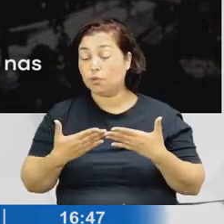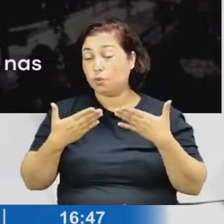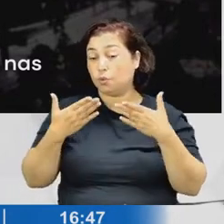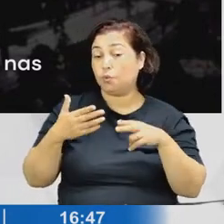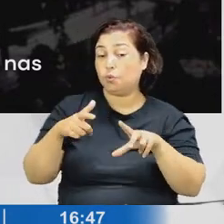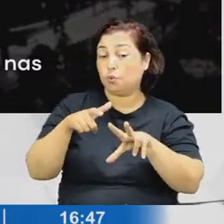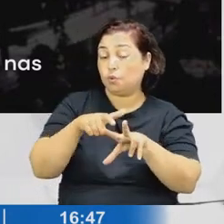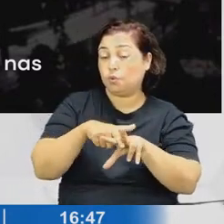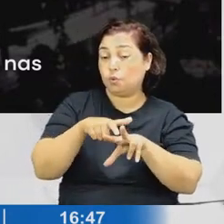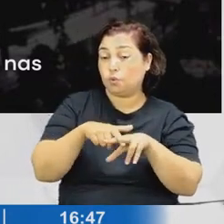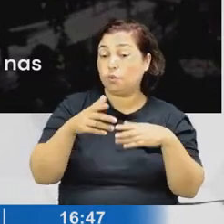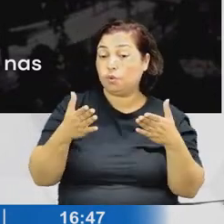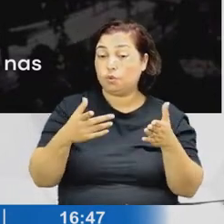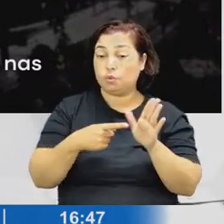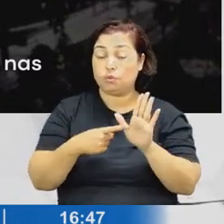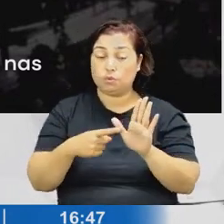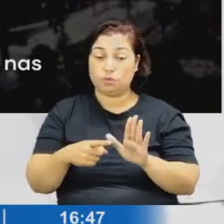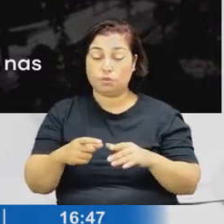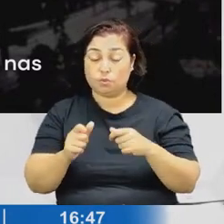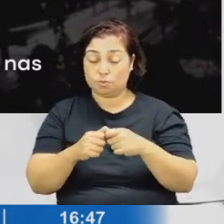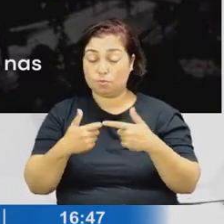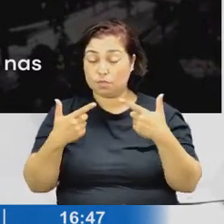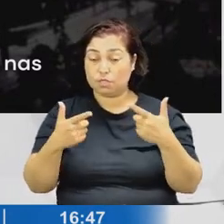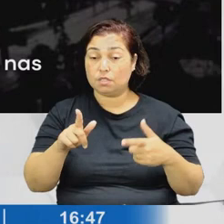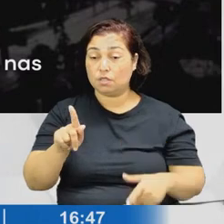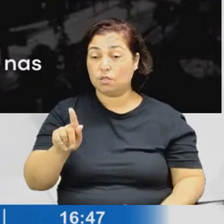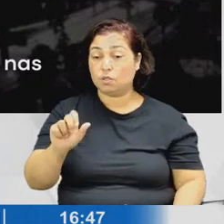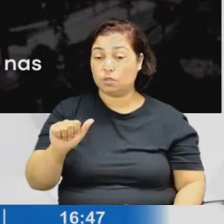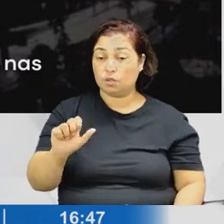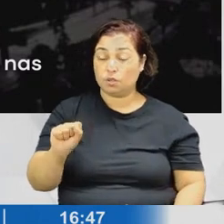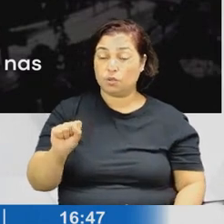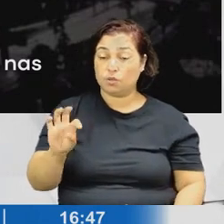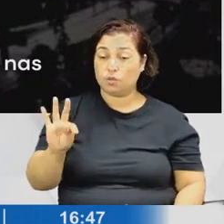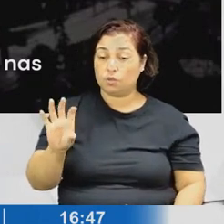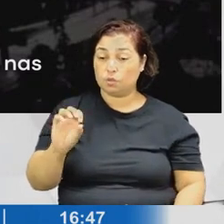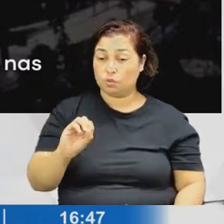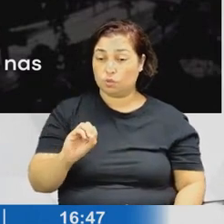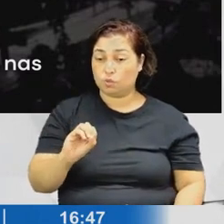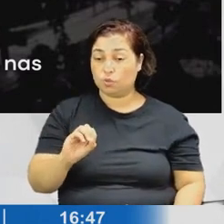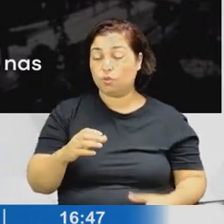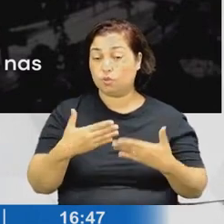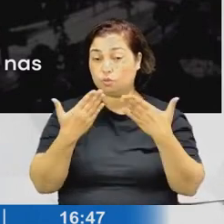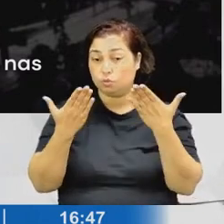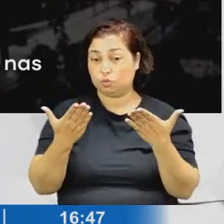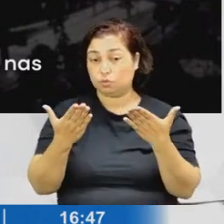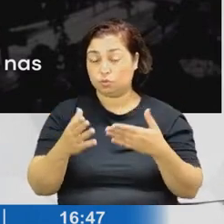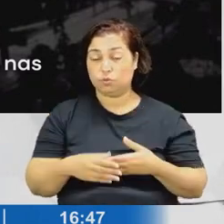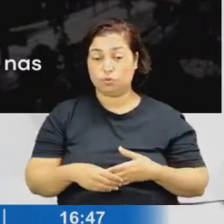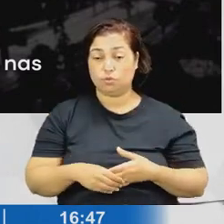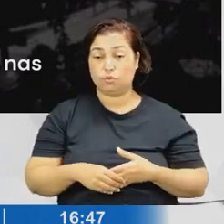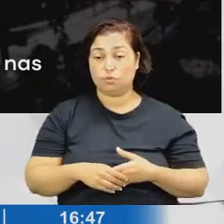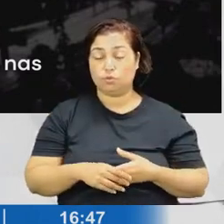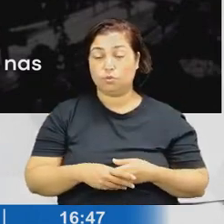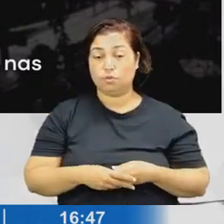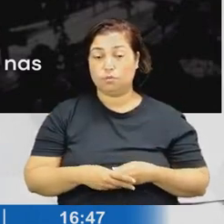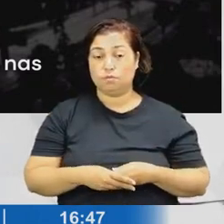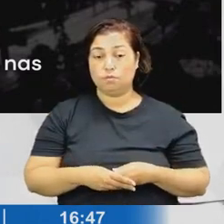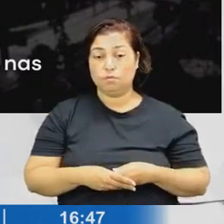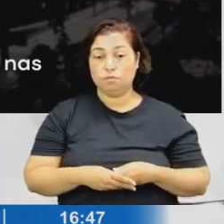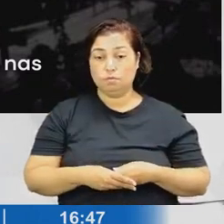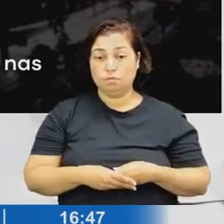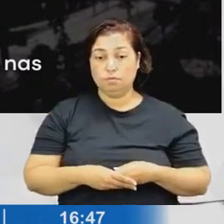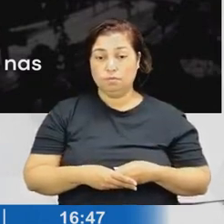a perna sempre tem uma ação e um gesto entendeu ações buscando que ele é a percepção e é escolhida